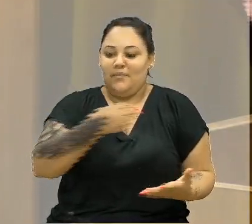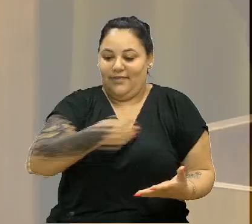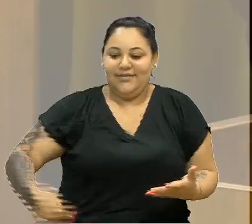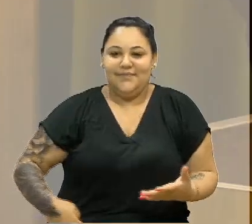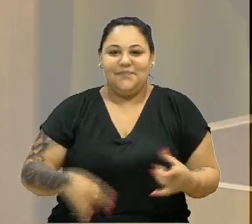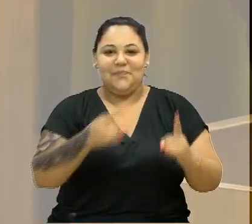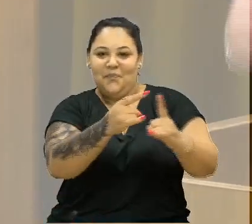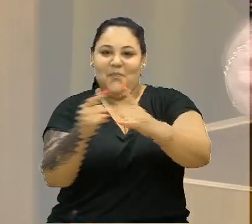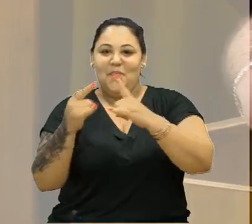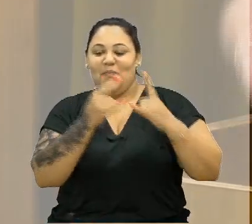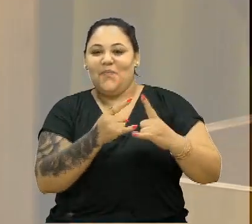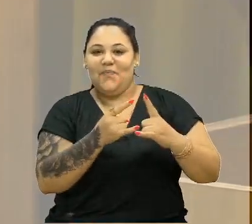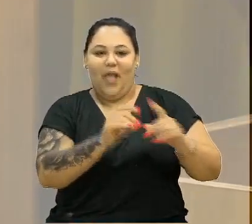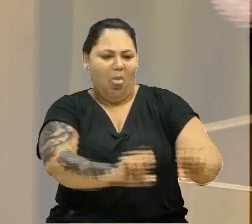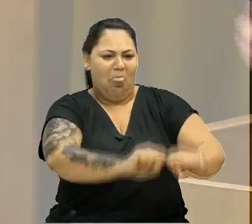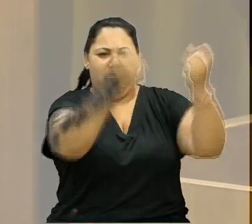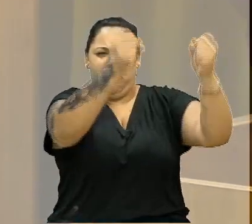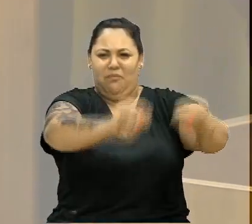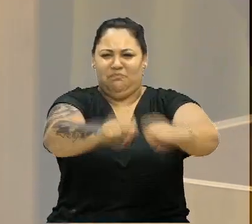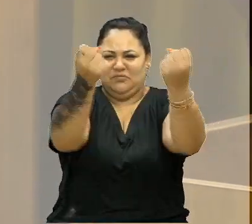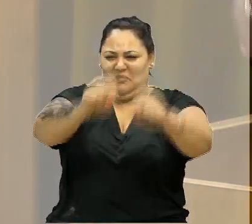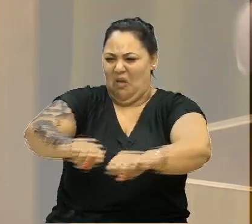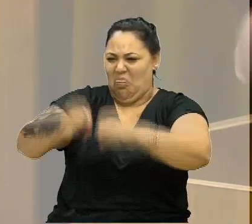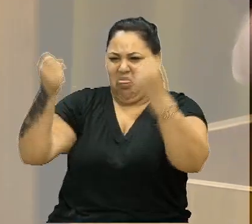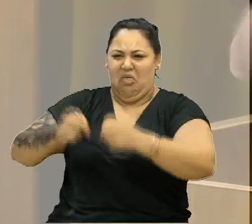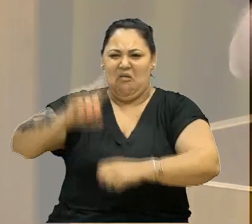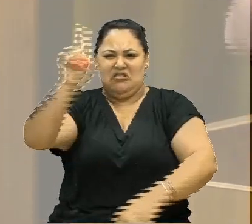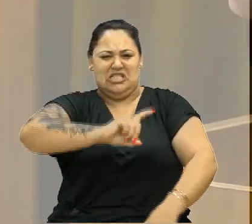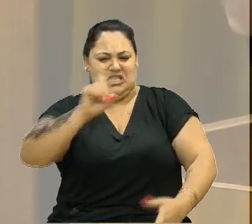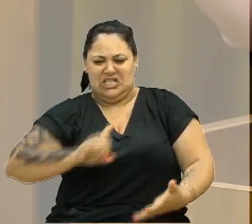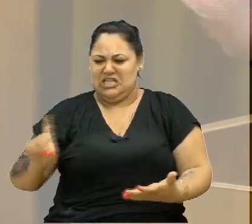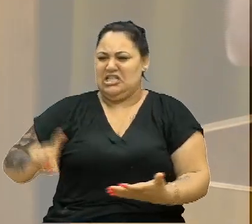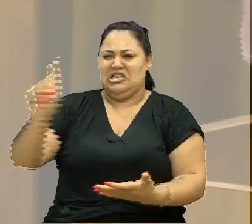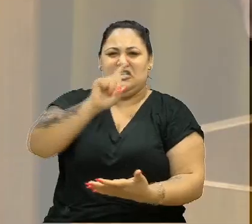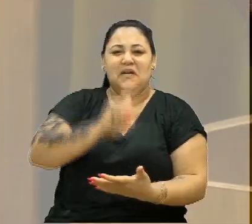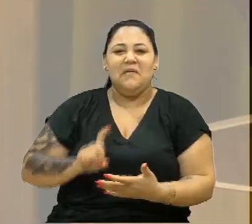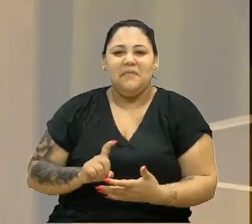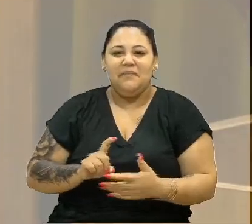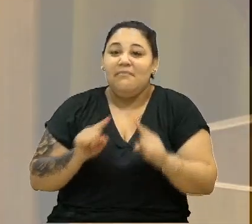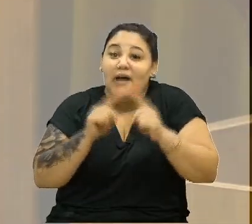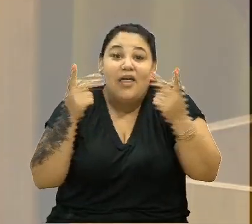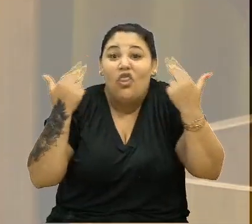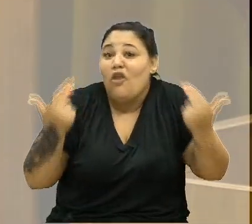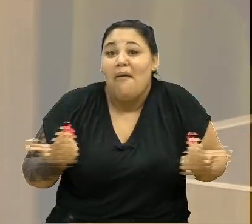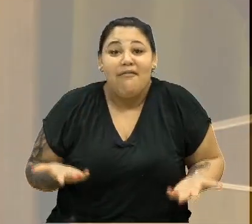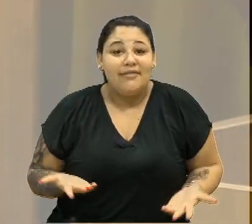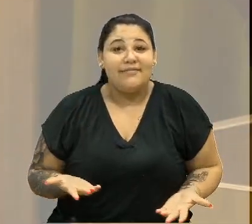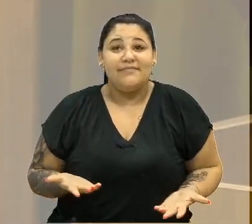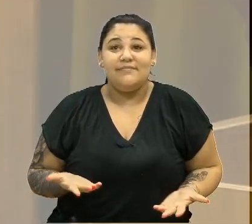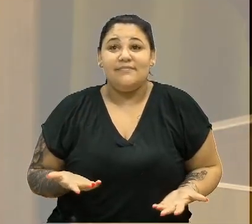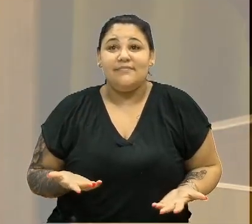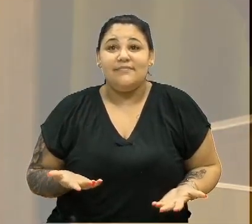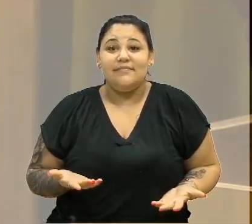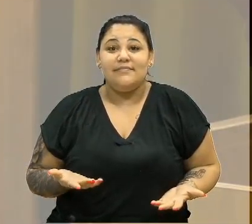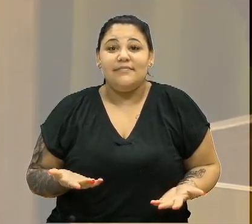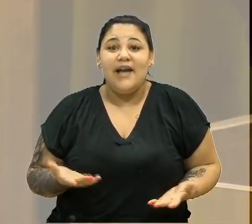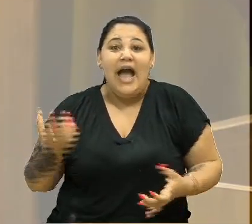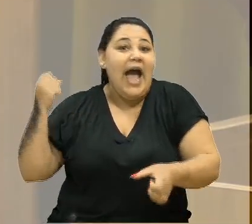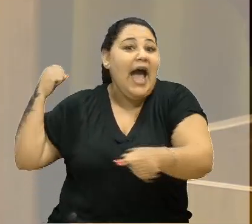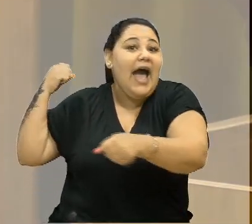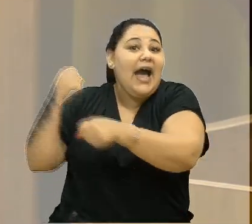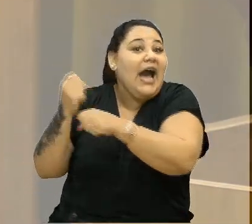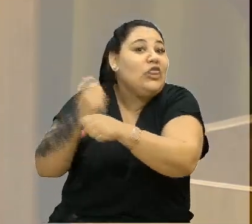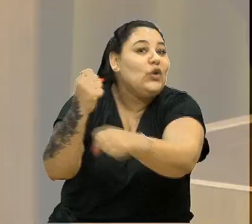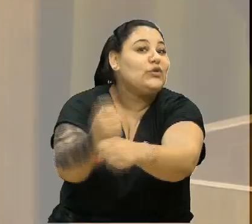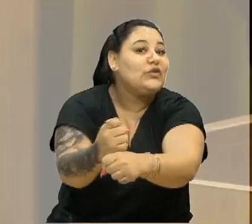instituições, depredaram, quebraram, picharam. Mas isso, normal, né? Vem de décadas,